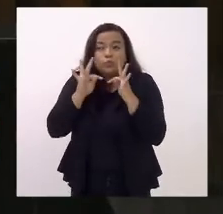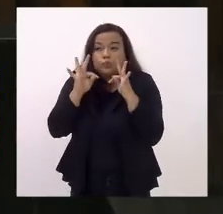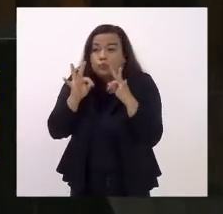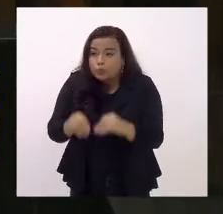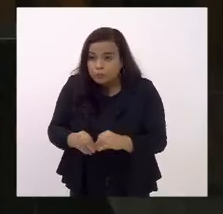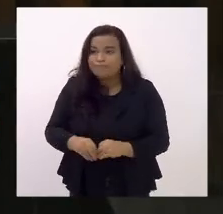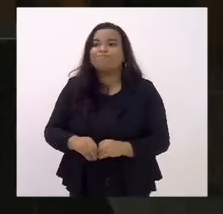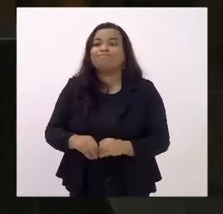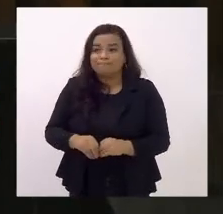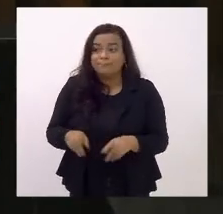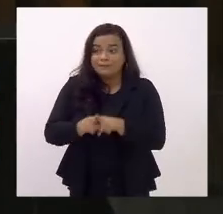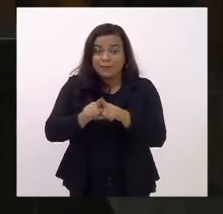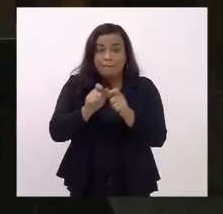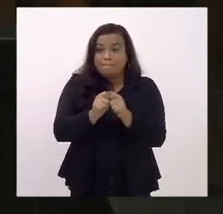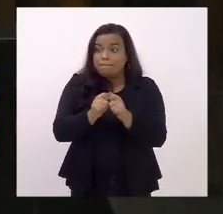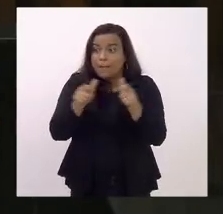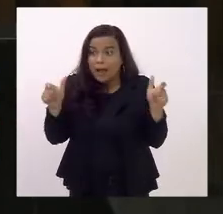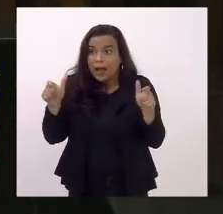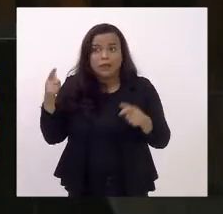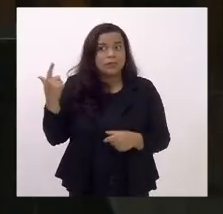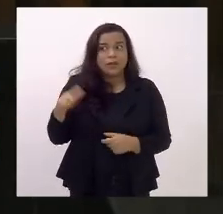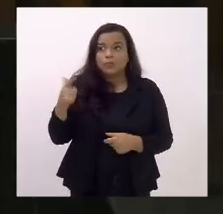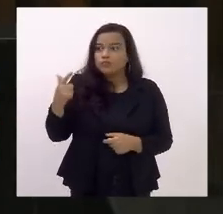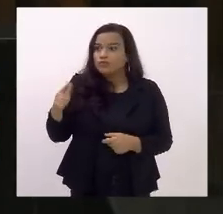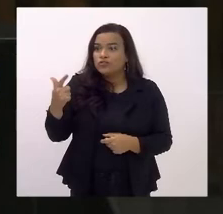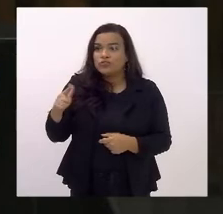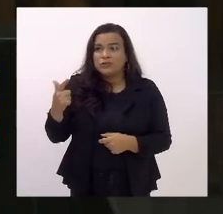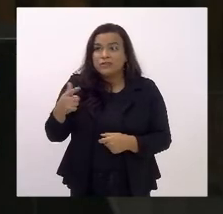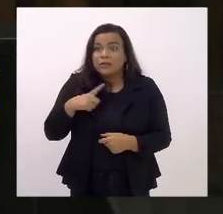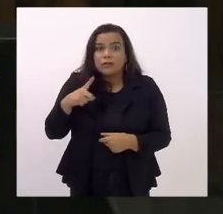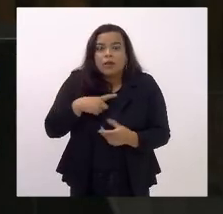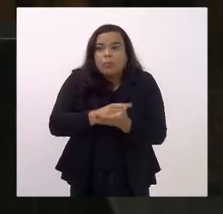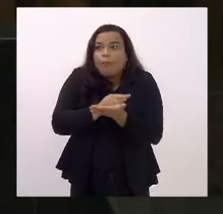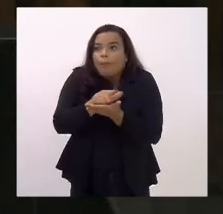E boa parte dos alunos não estava lá, a turma estava esvaziada,